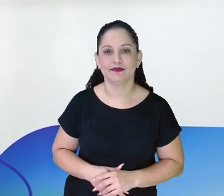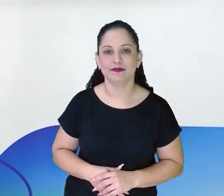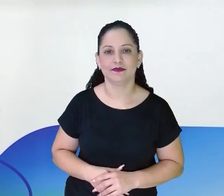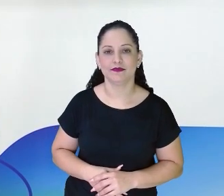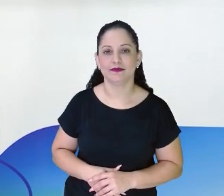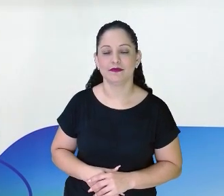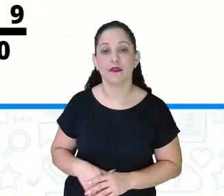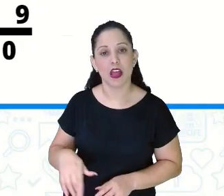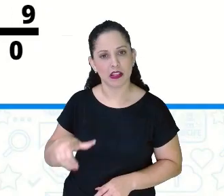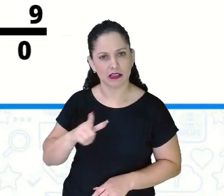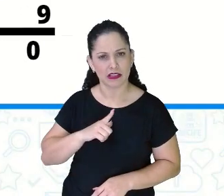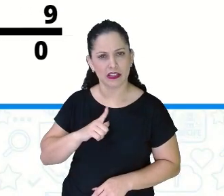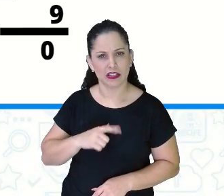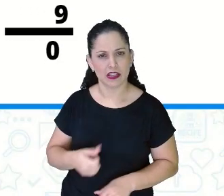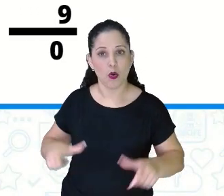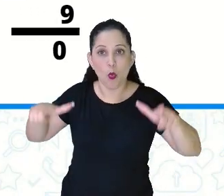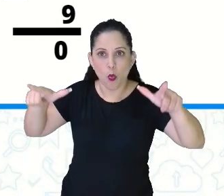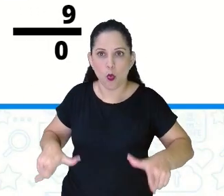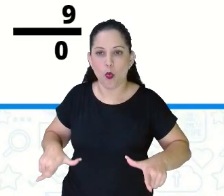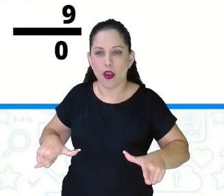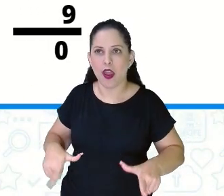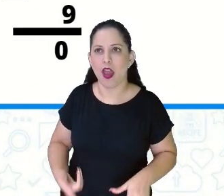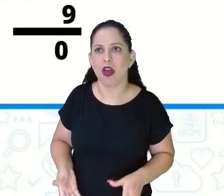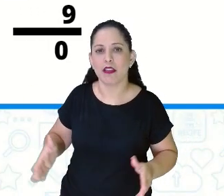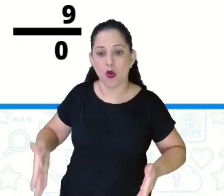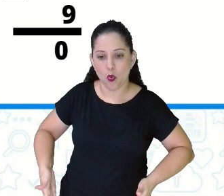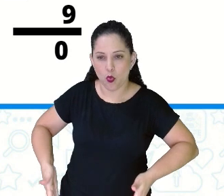Numa biblioteca tinham